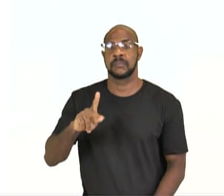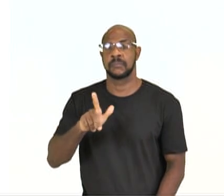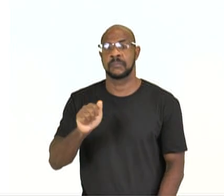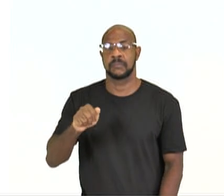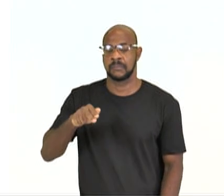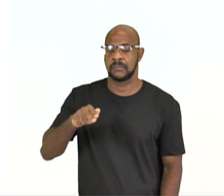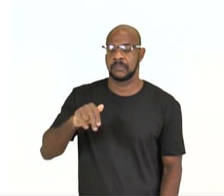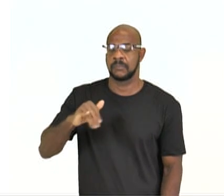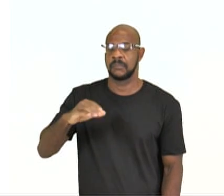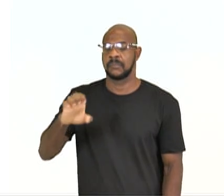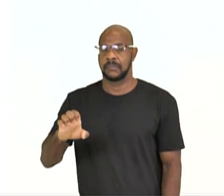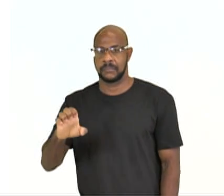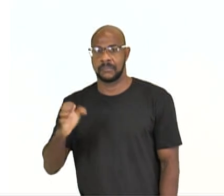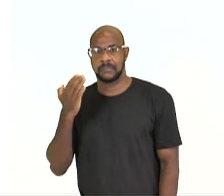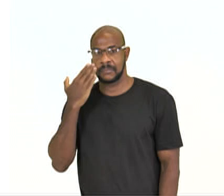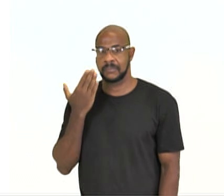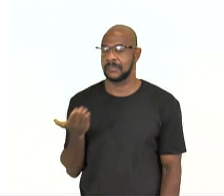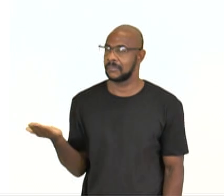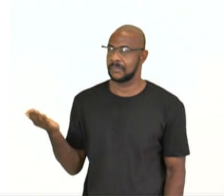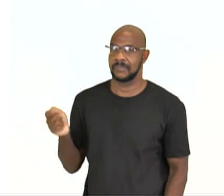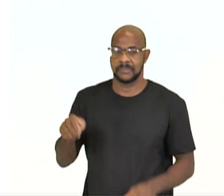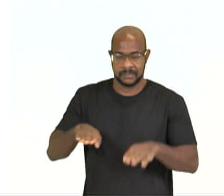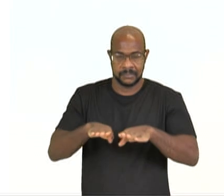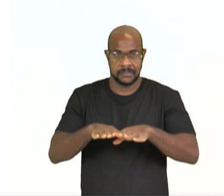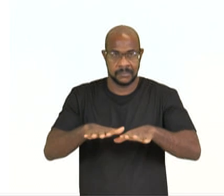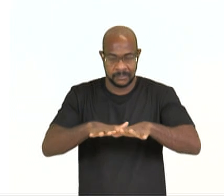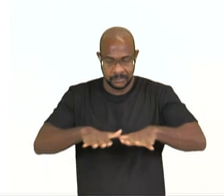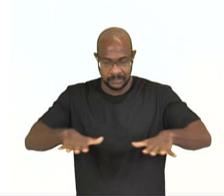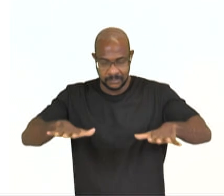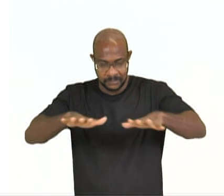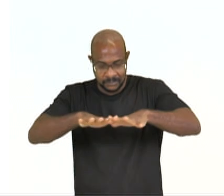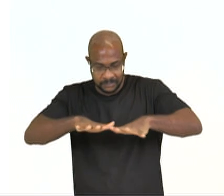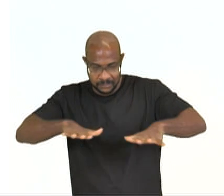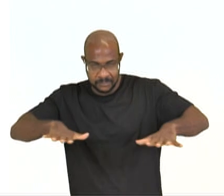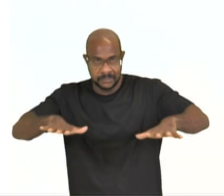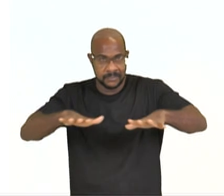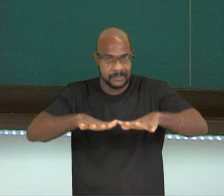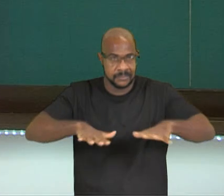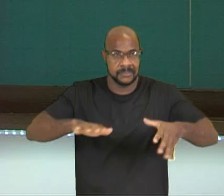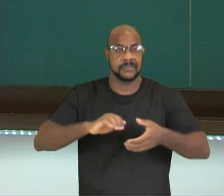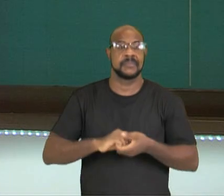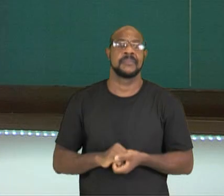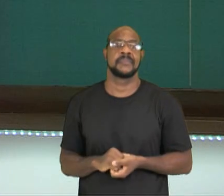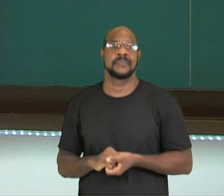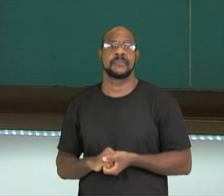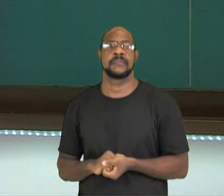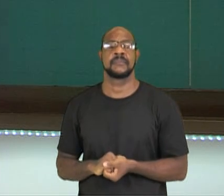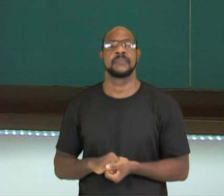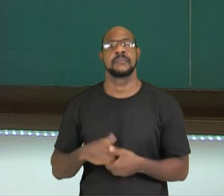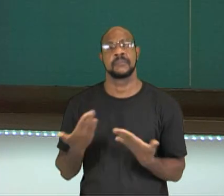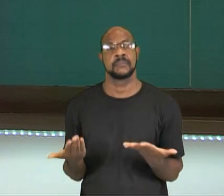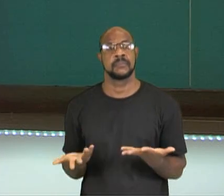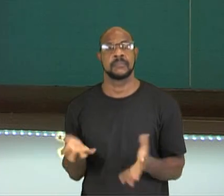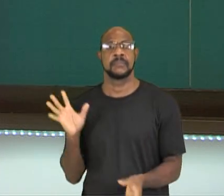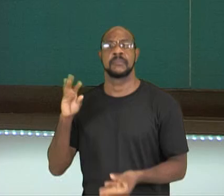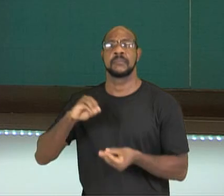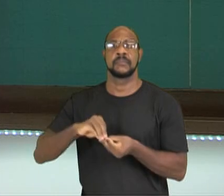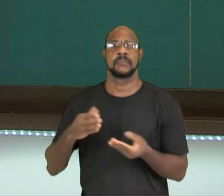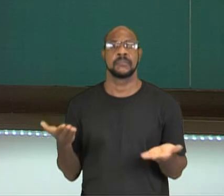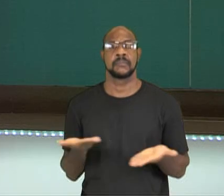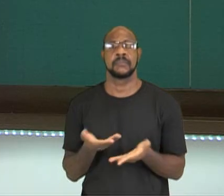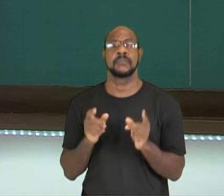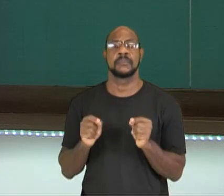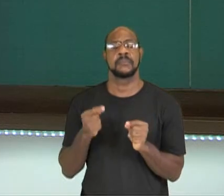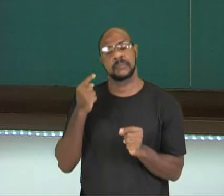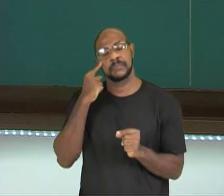ver bem que é uma área bem aplainada, até pelo formato ali do rio que está presente, né? E aí, pensando no